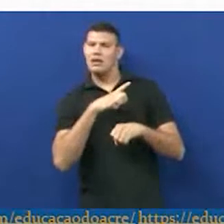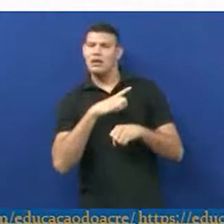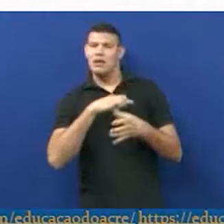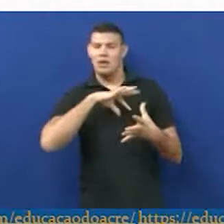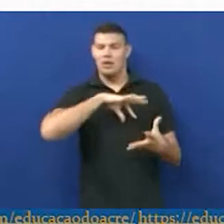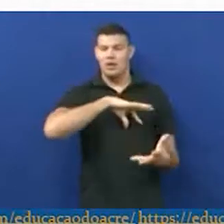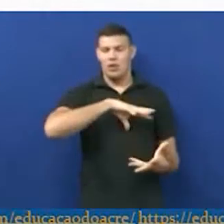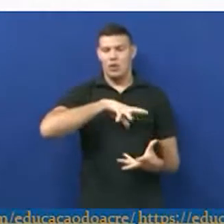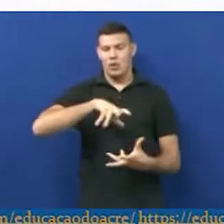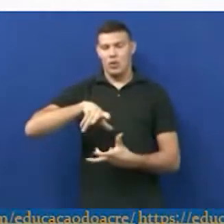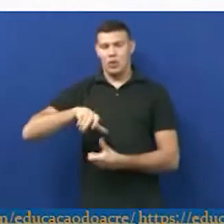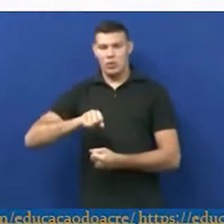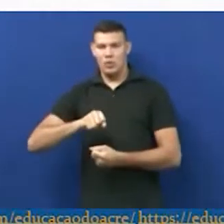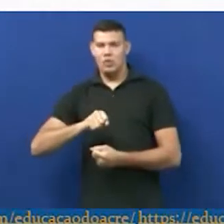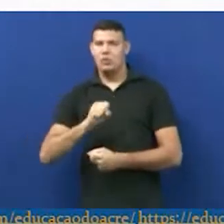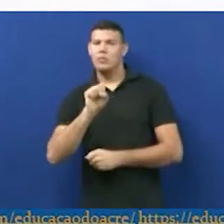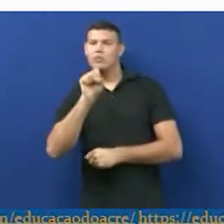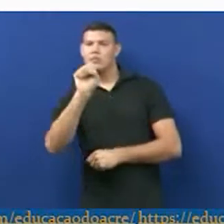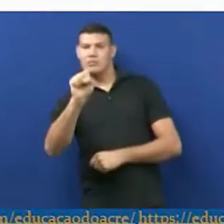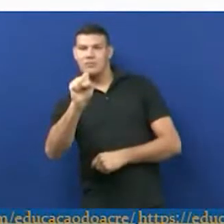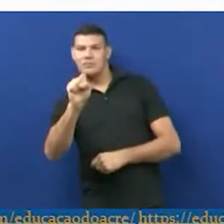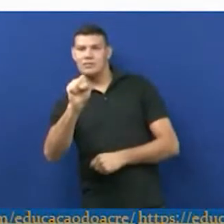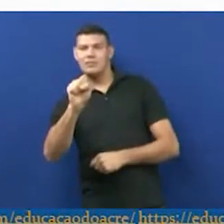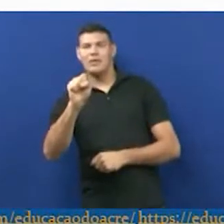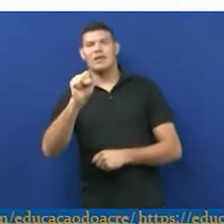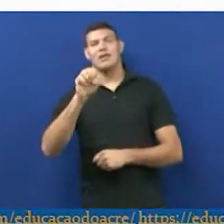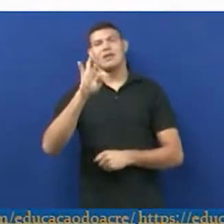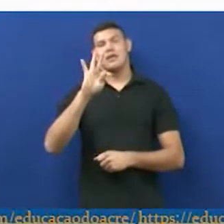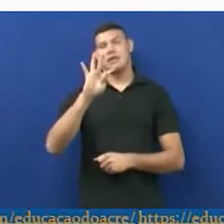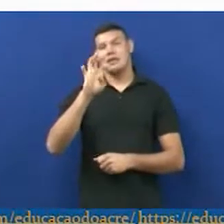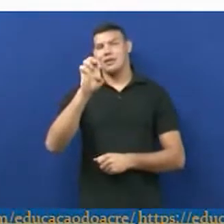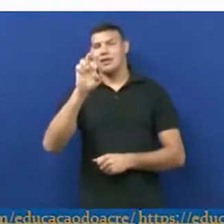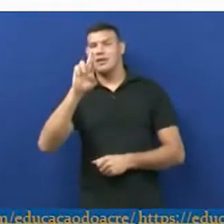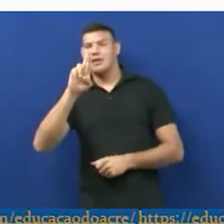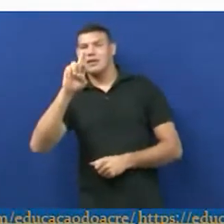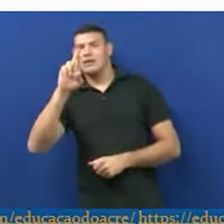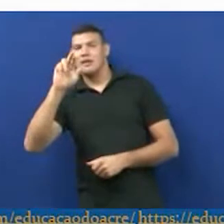Vênus Terra Marte Júpiter